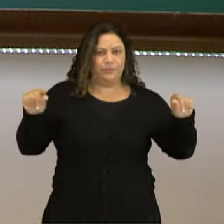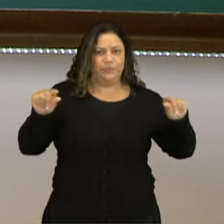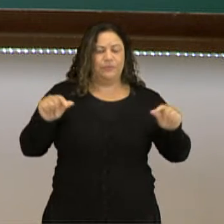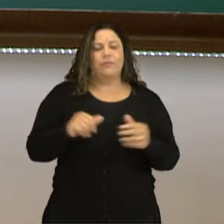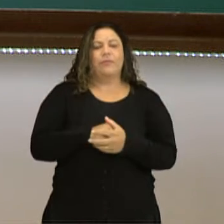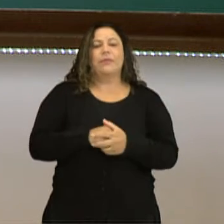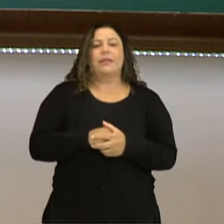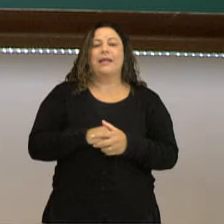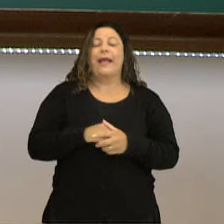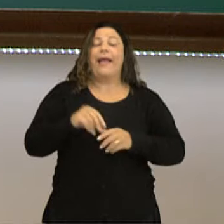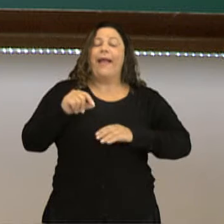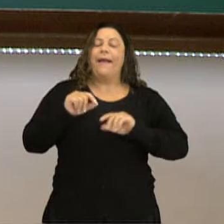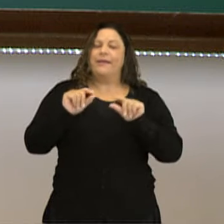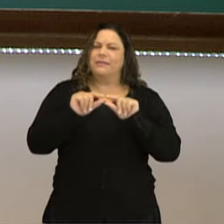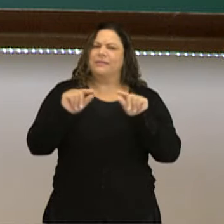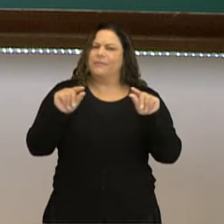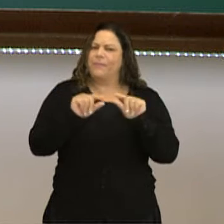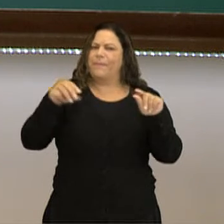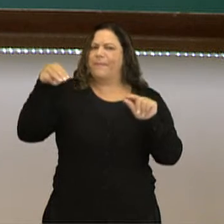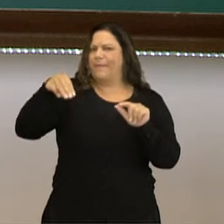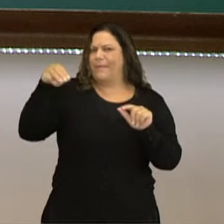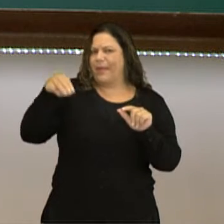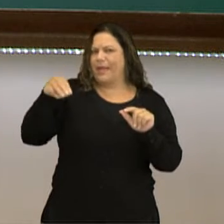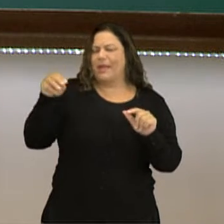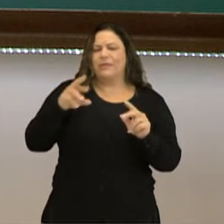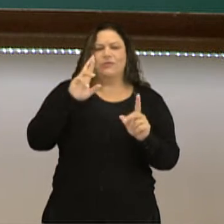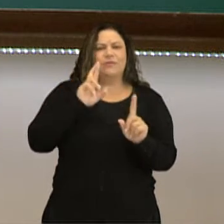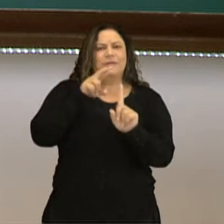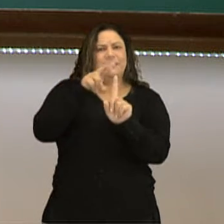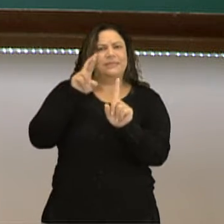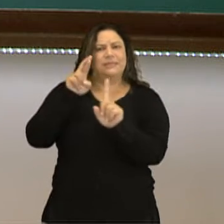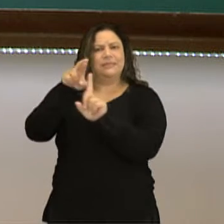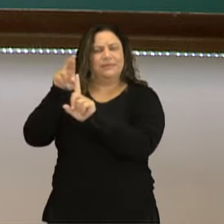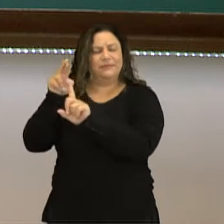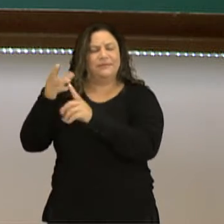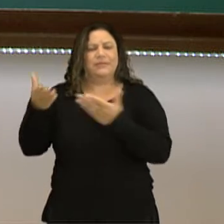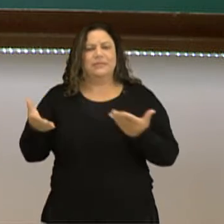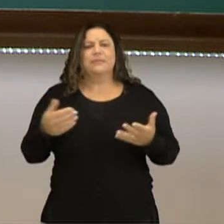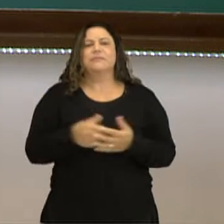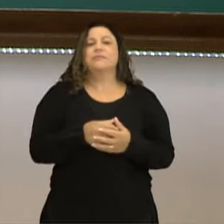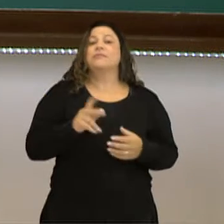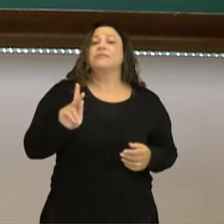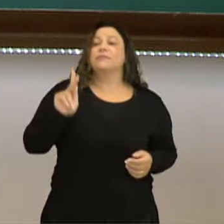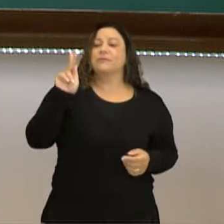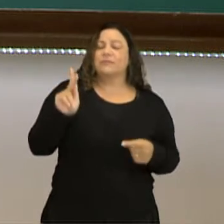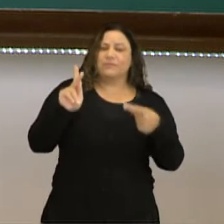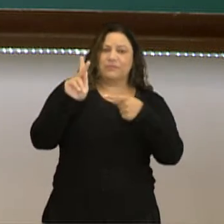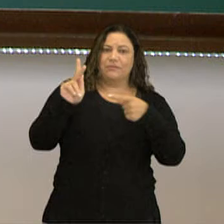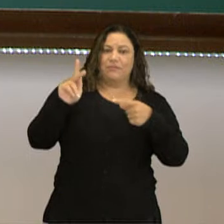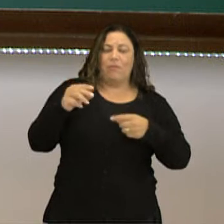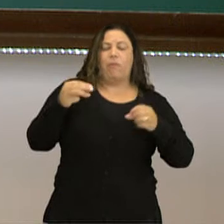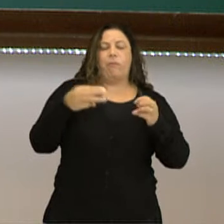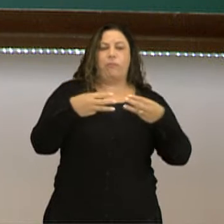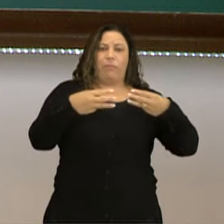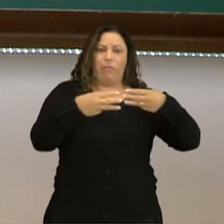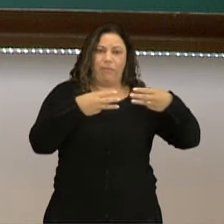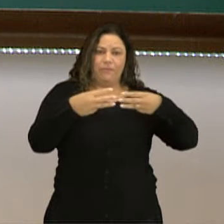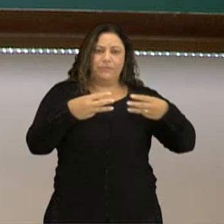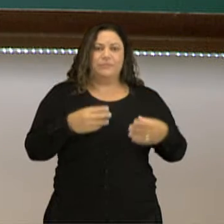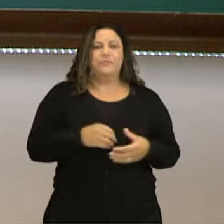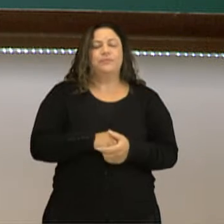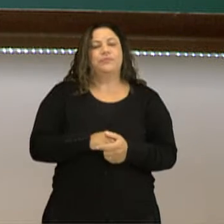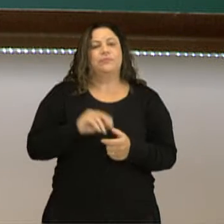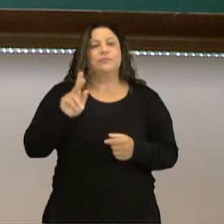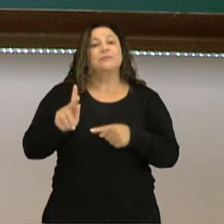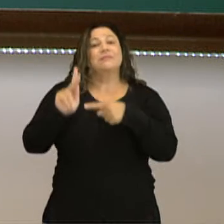metro. Assim como um metro faz referência a comprimento, quilograma faz referência a massa, então o Kelvin ele faz